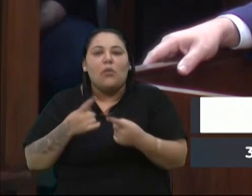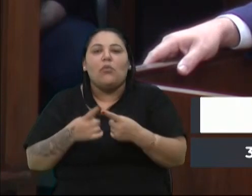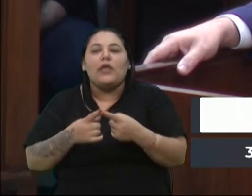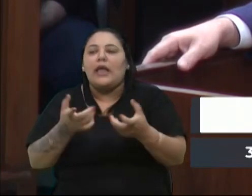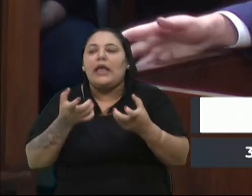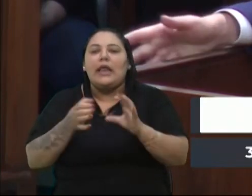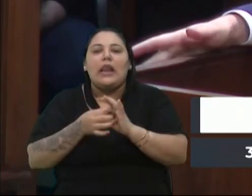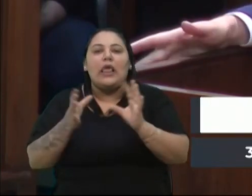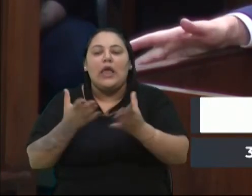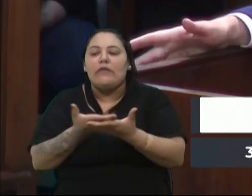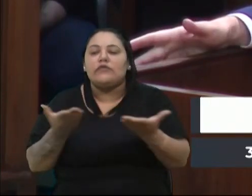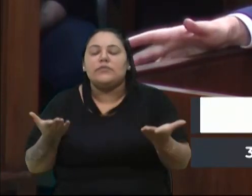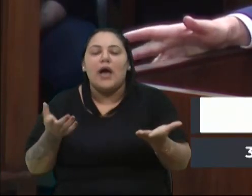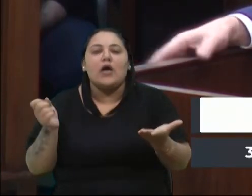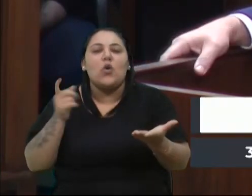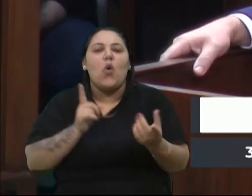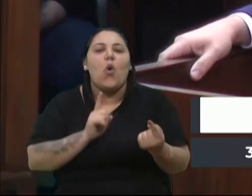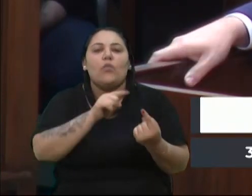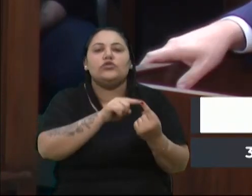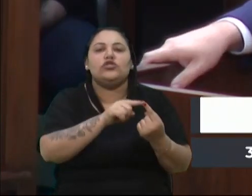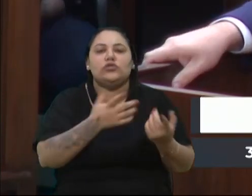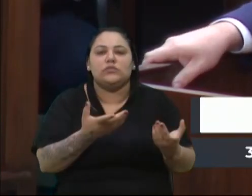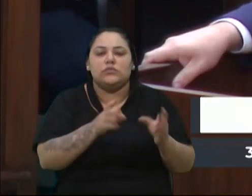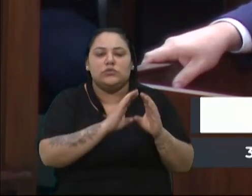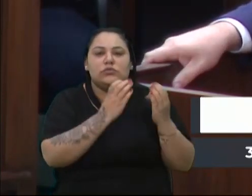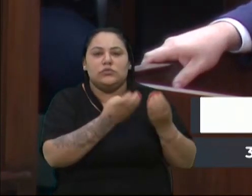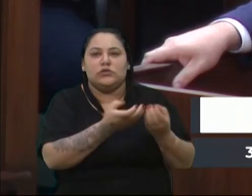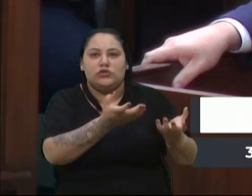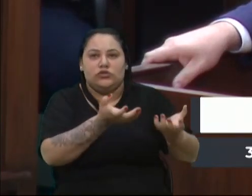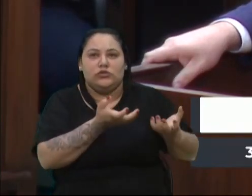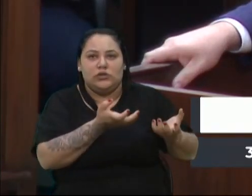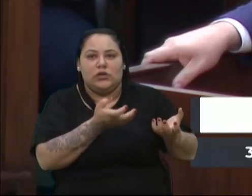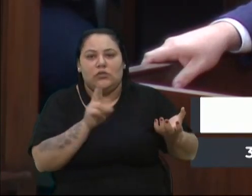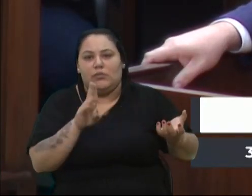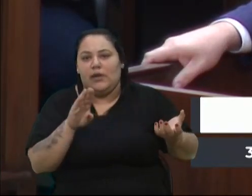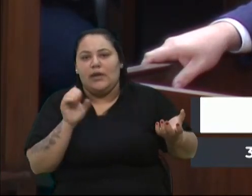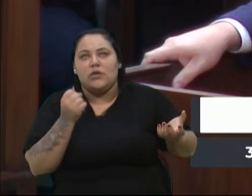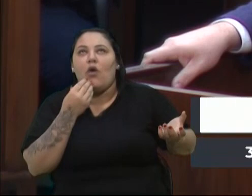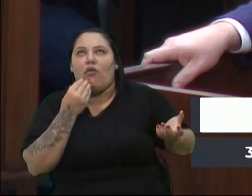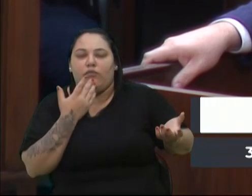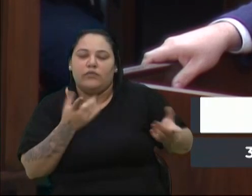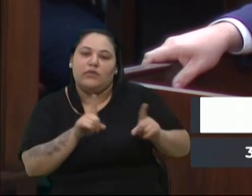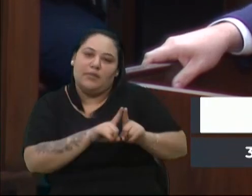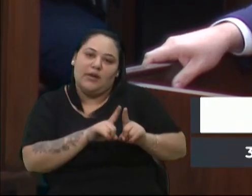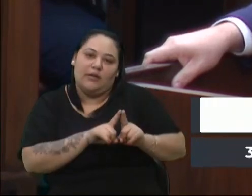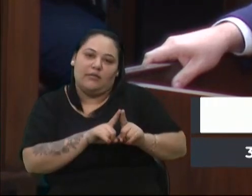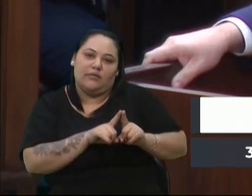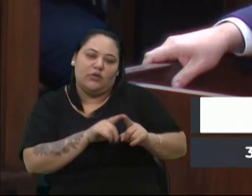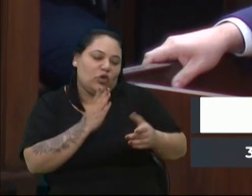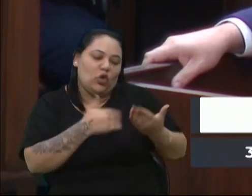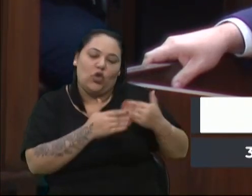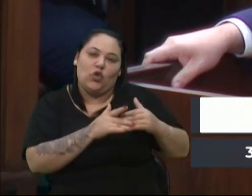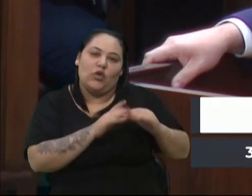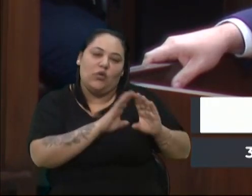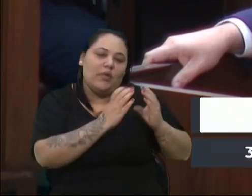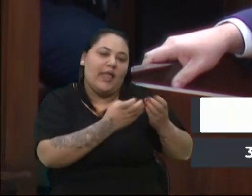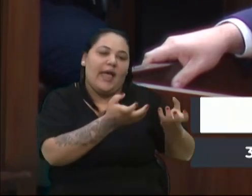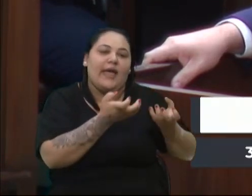Bom, qual é a comunidade que não vai querer ter uma UBS no seu bairro? Qual é a comunidade que não quer uma